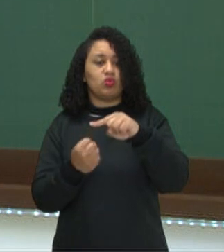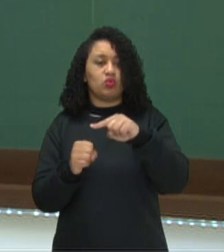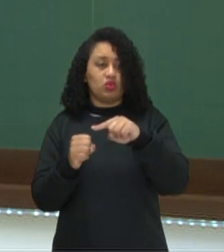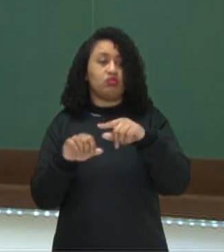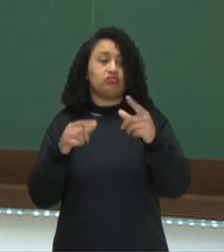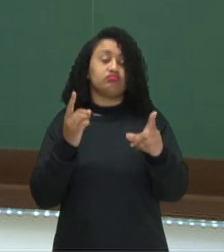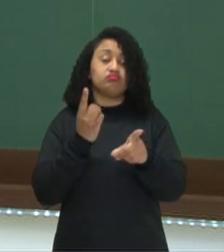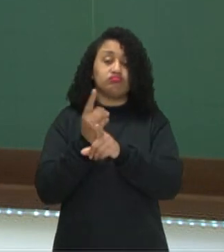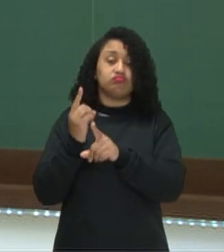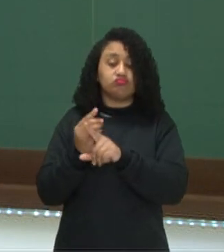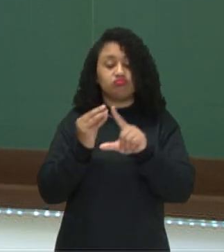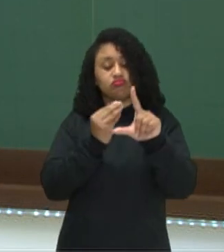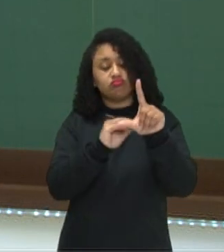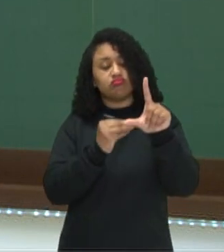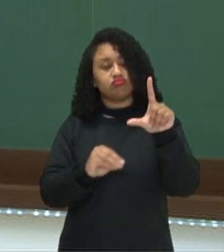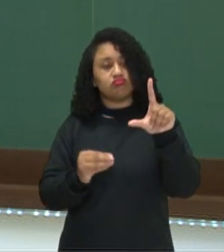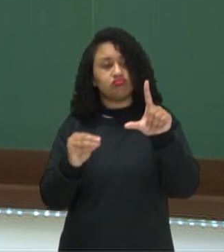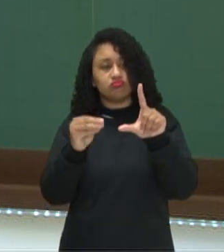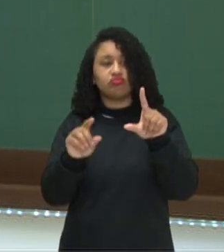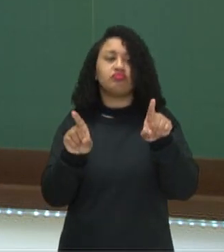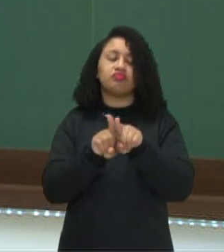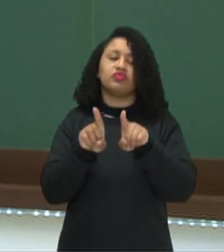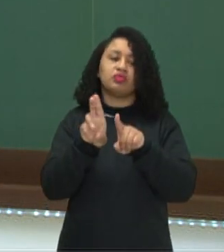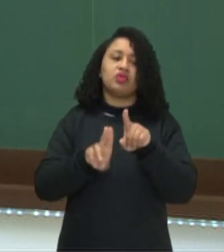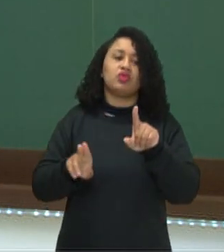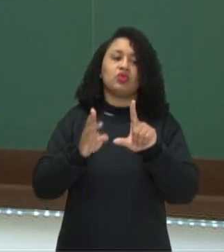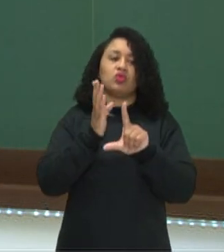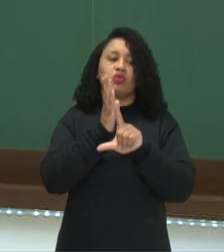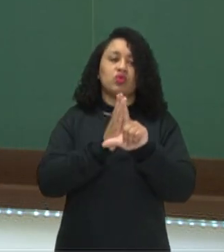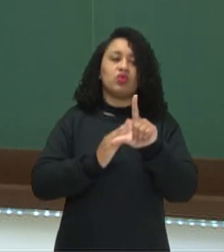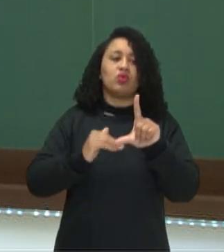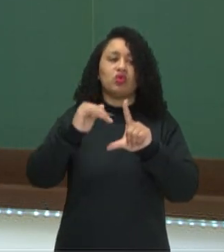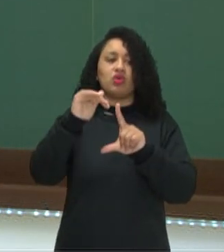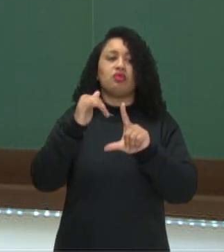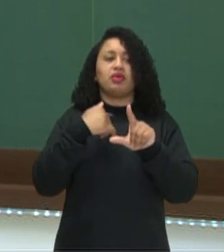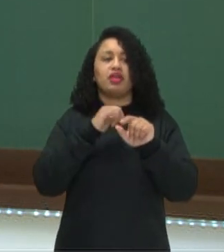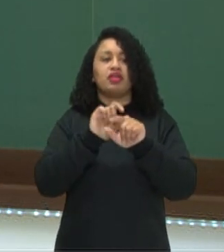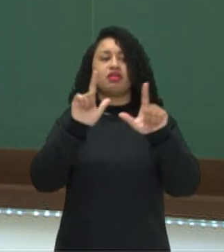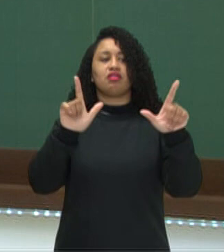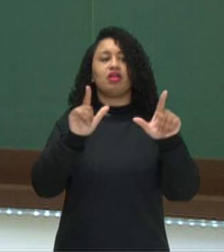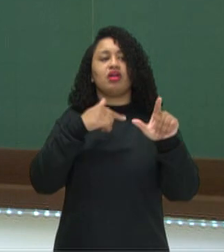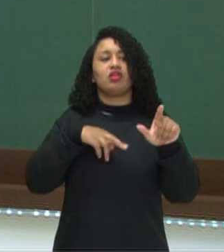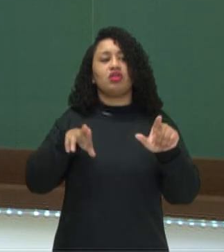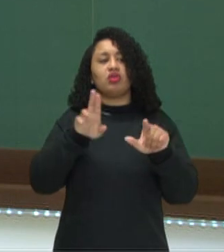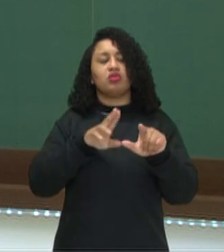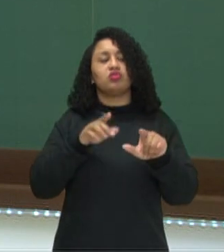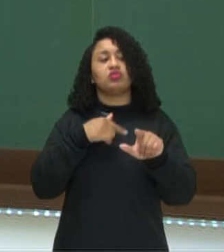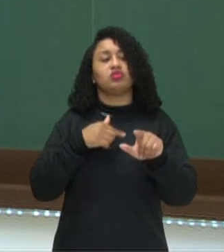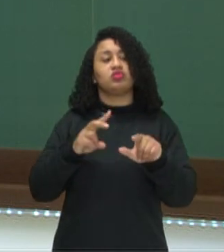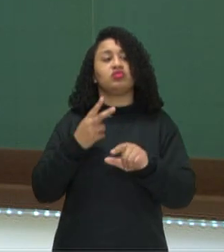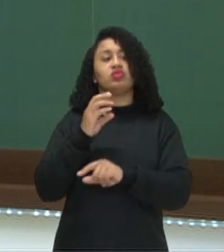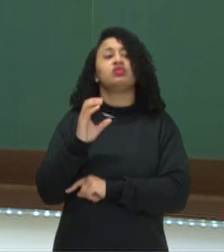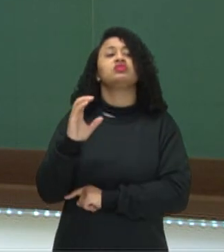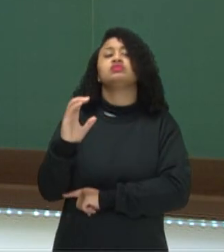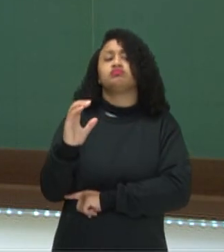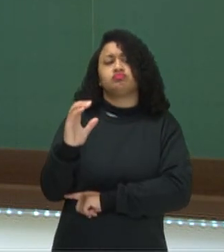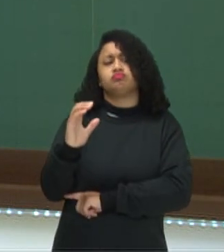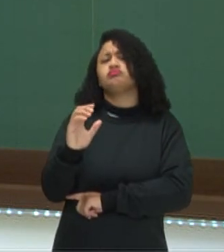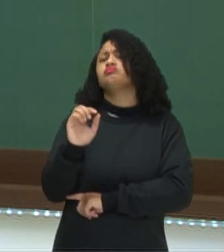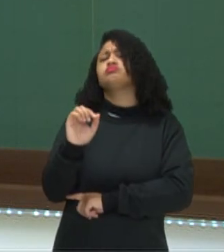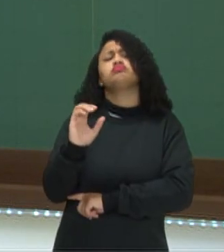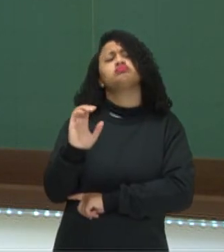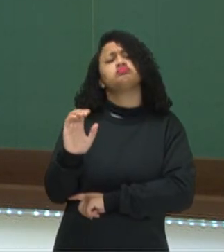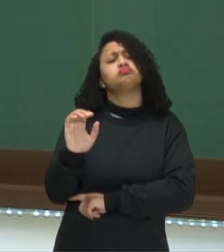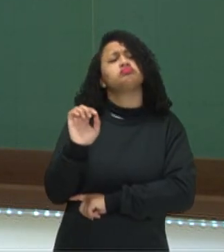pontos. Também uso sempre, para ter o gráfico mais legível possível, eu uso o valor de C. Quem é o valor de C?